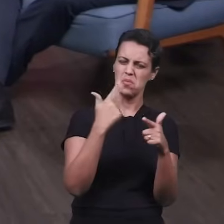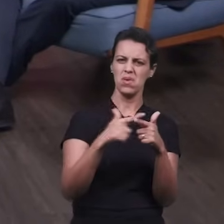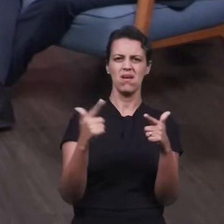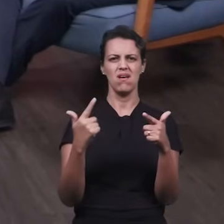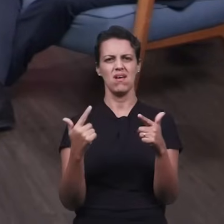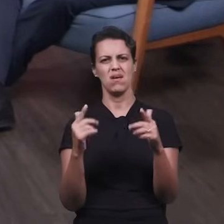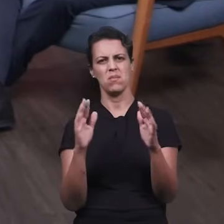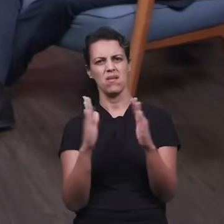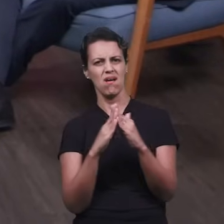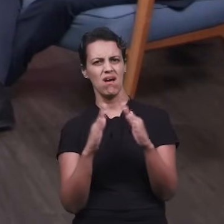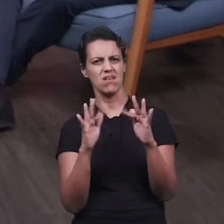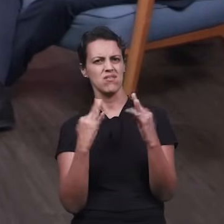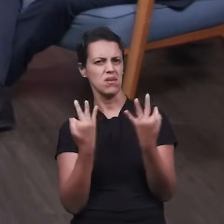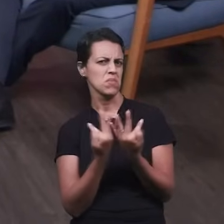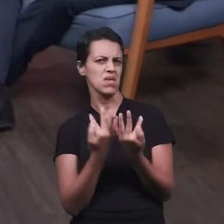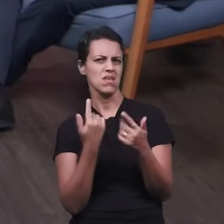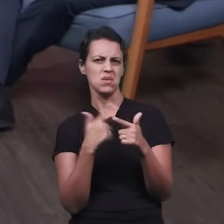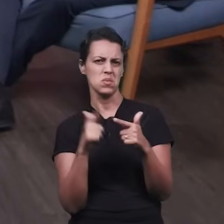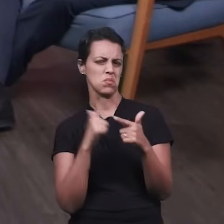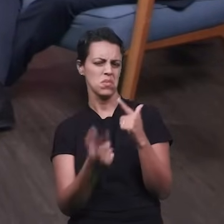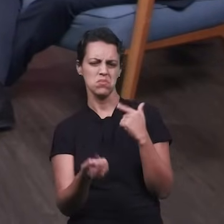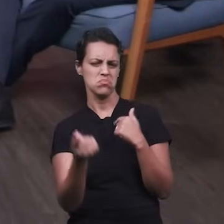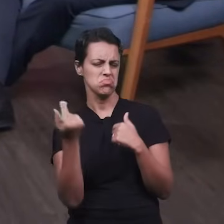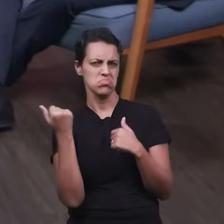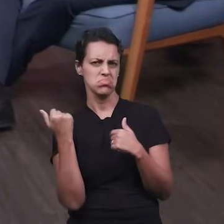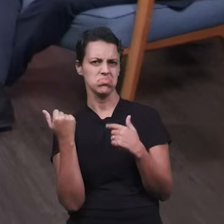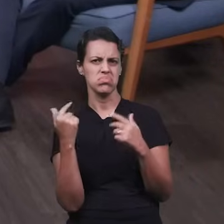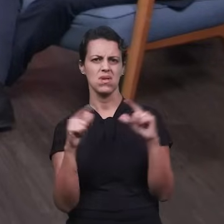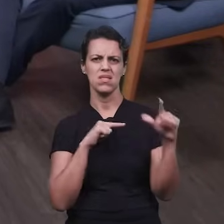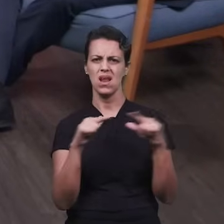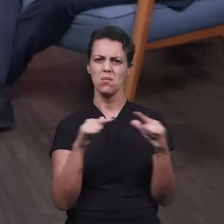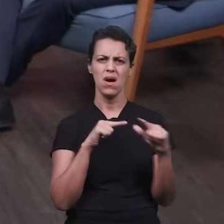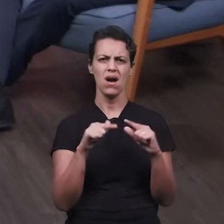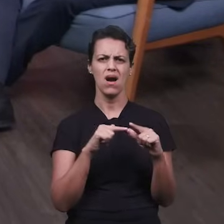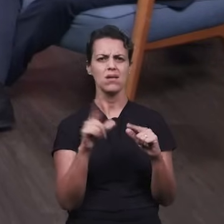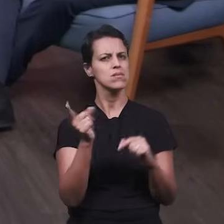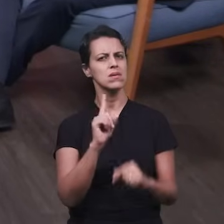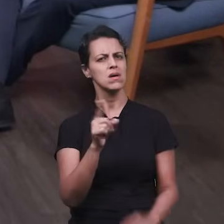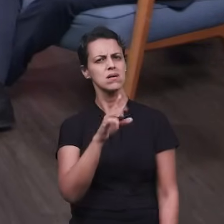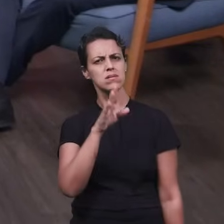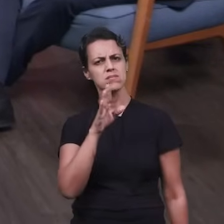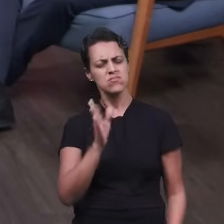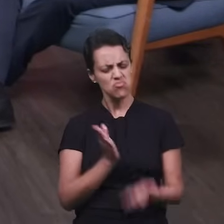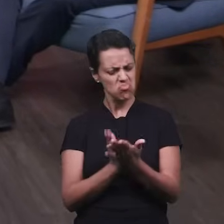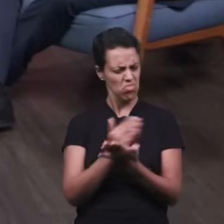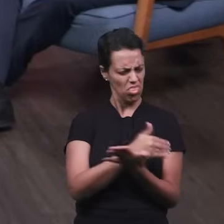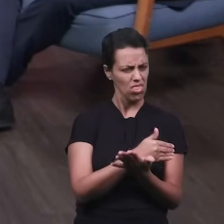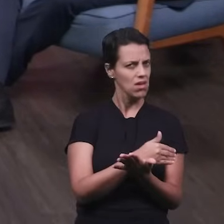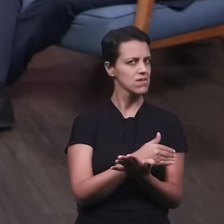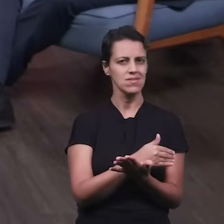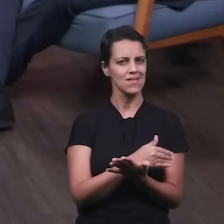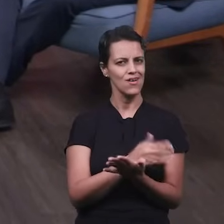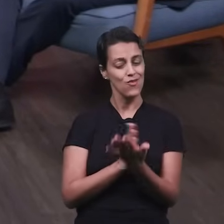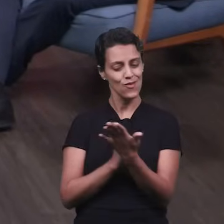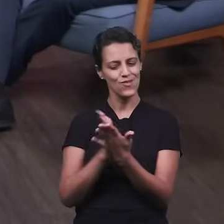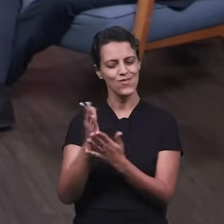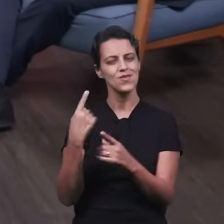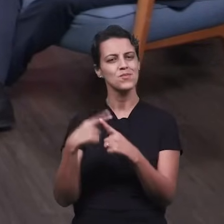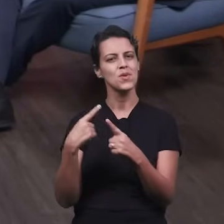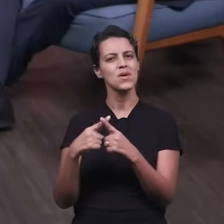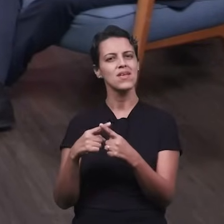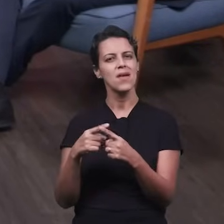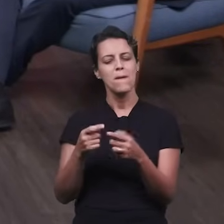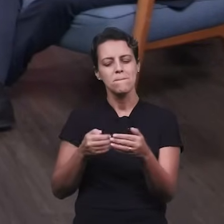está sofrendo aí um problema no lar, problema financeiro, problema na família, problema não sei o quê, no trabalho, é em frente porque a